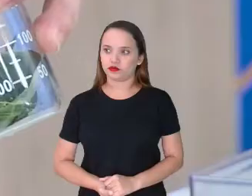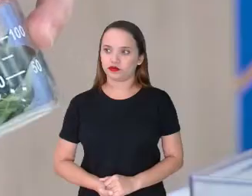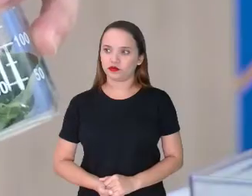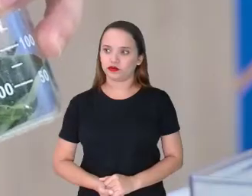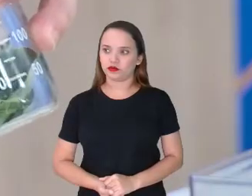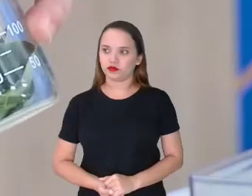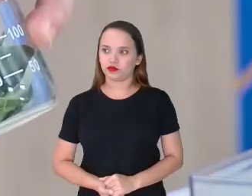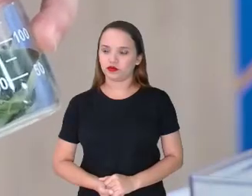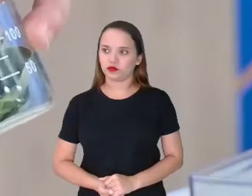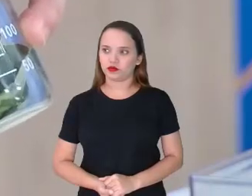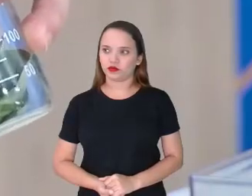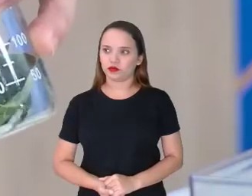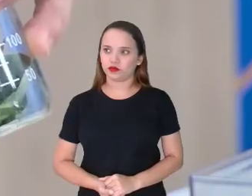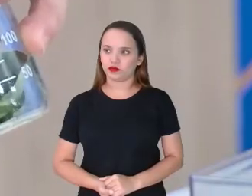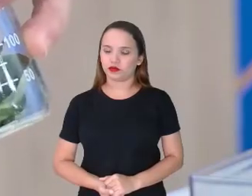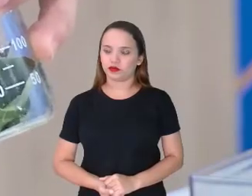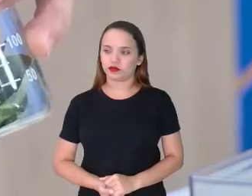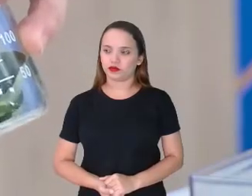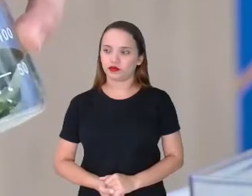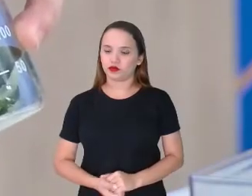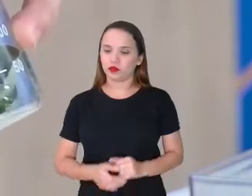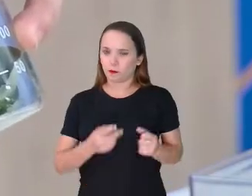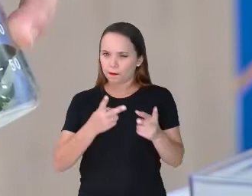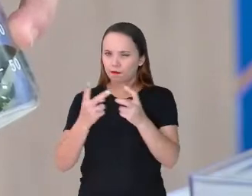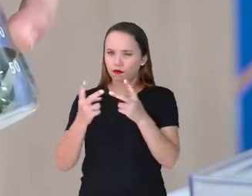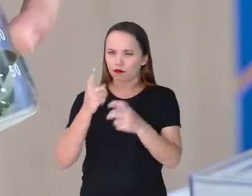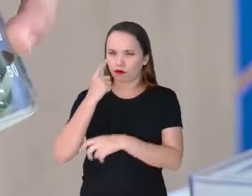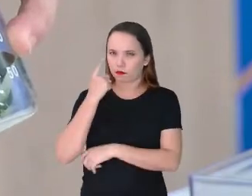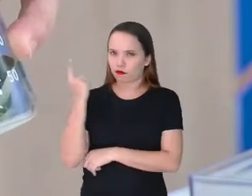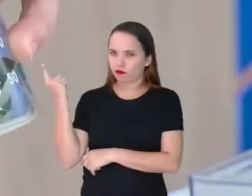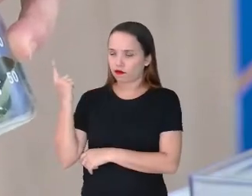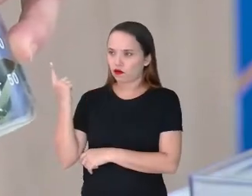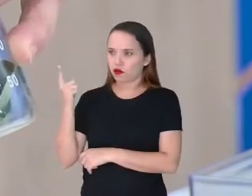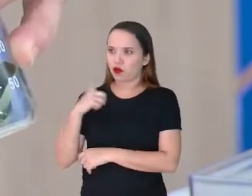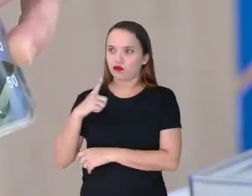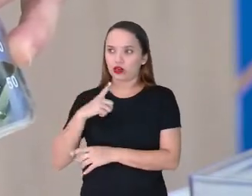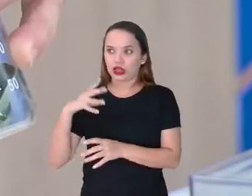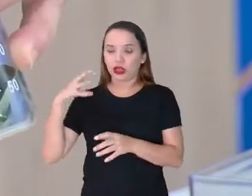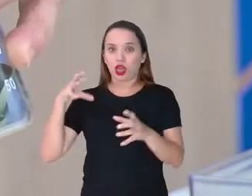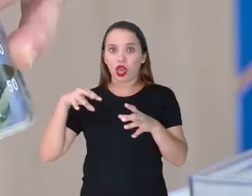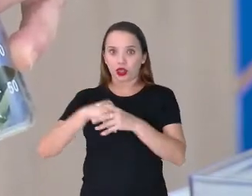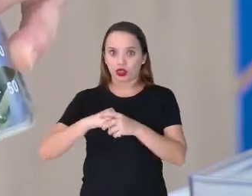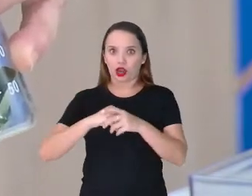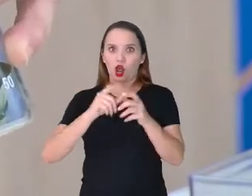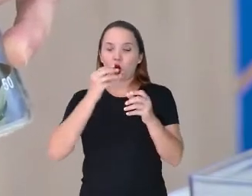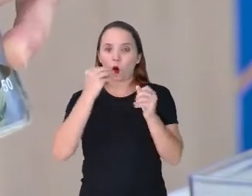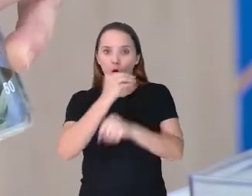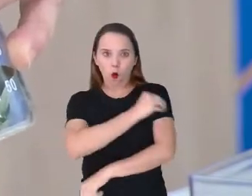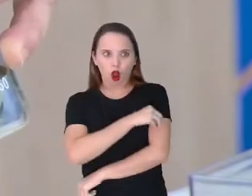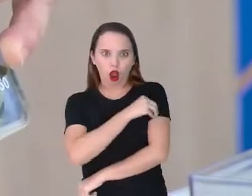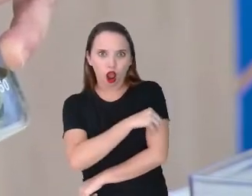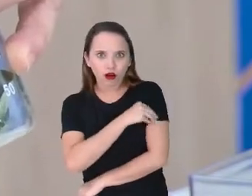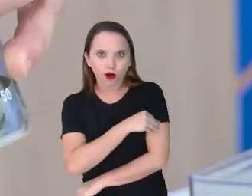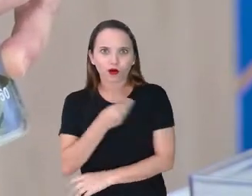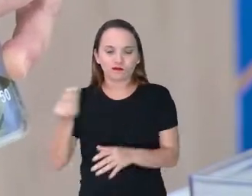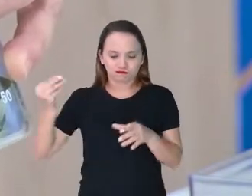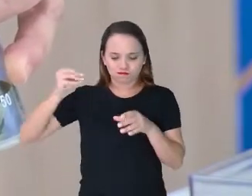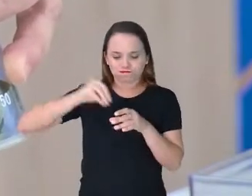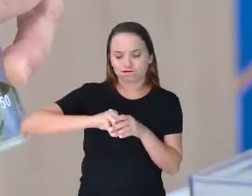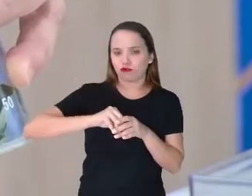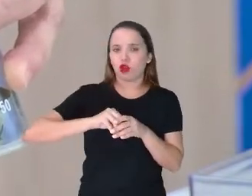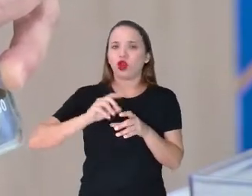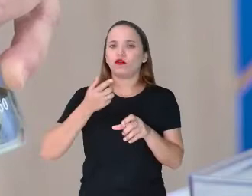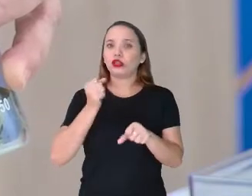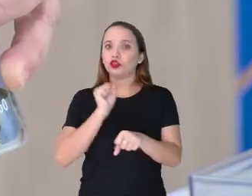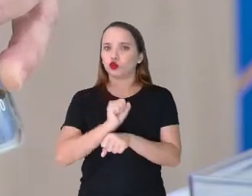Sim, tá saindo aqui o álcool. Observem aí esse álcool. E a gente vai deixar aqui um pouquinho, dar um